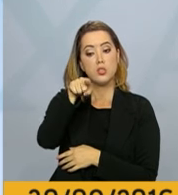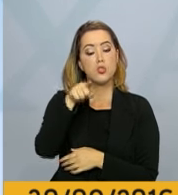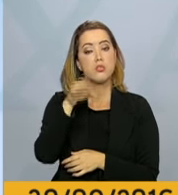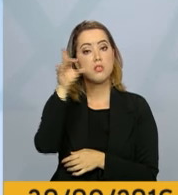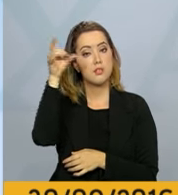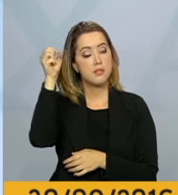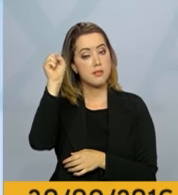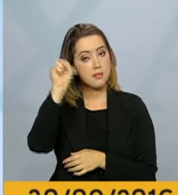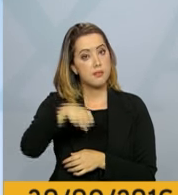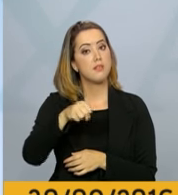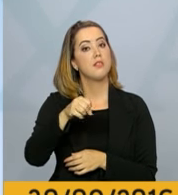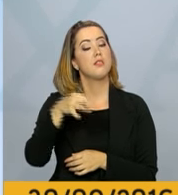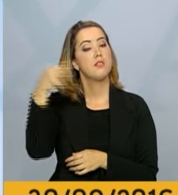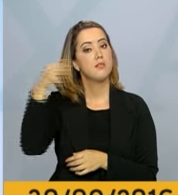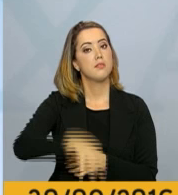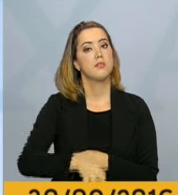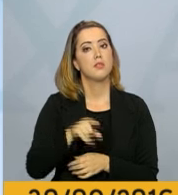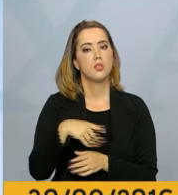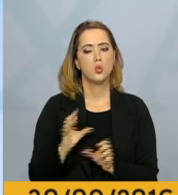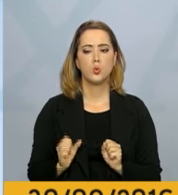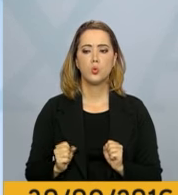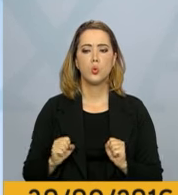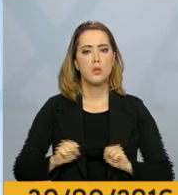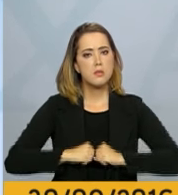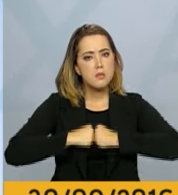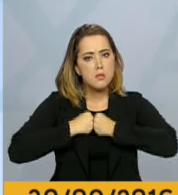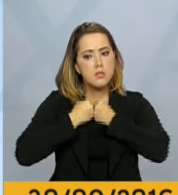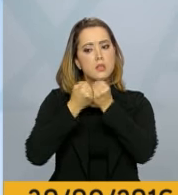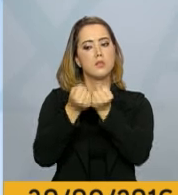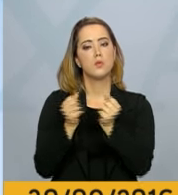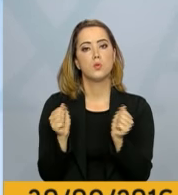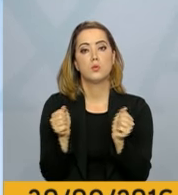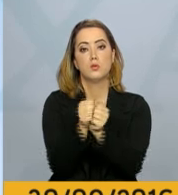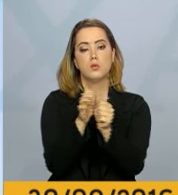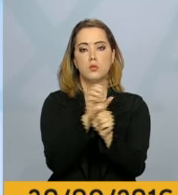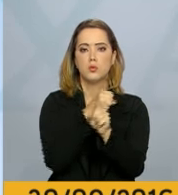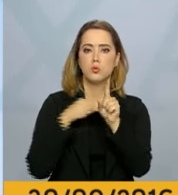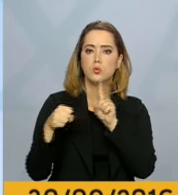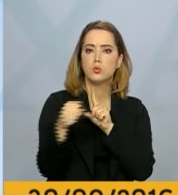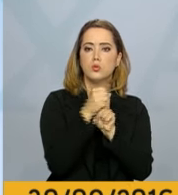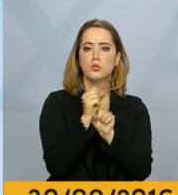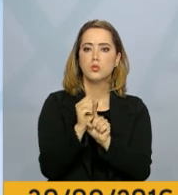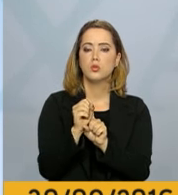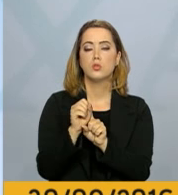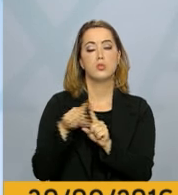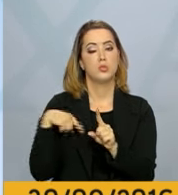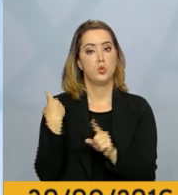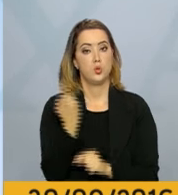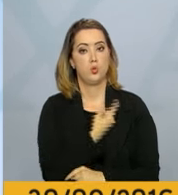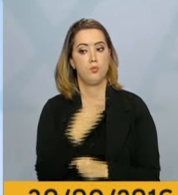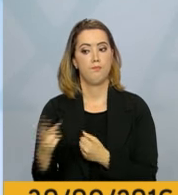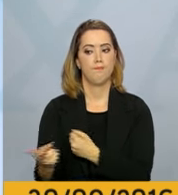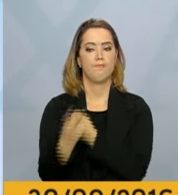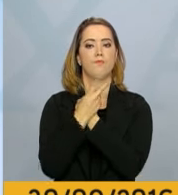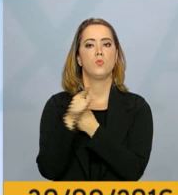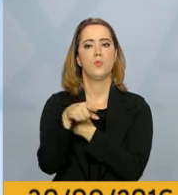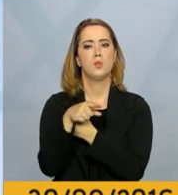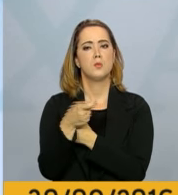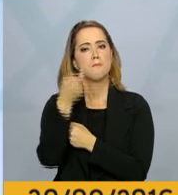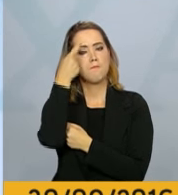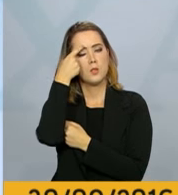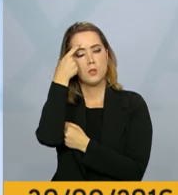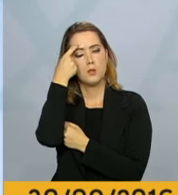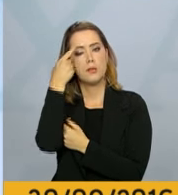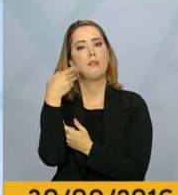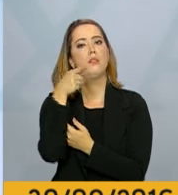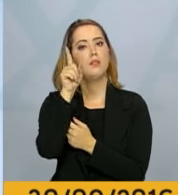de, neste esforço conjunto da sociedade, nos ajudar a esse convencimento. Porque também,